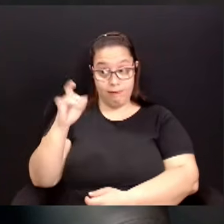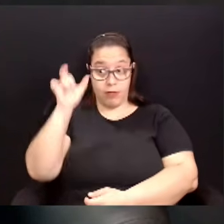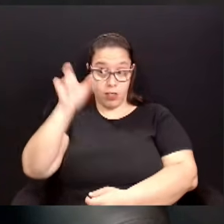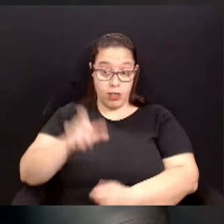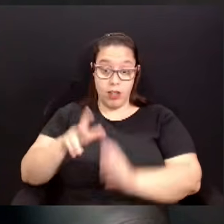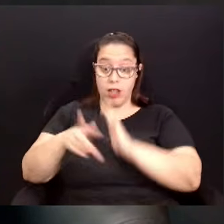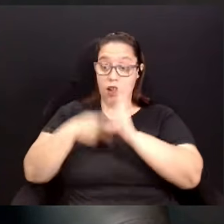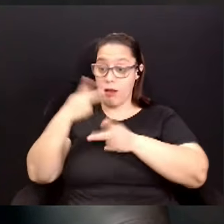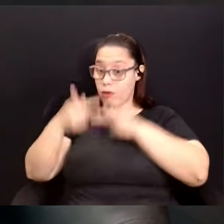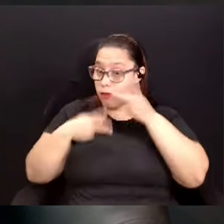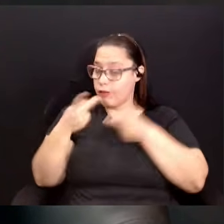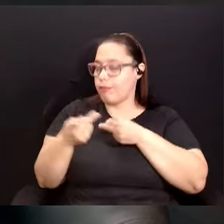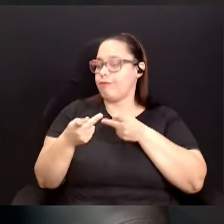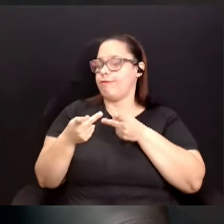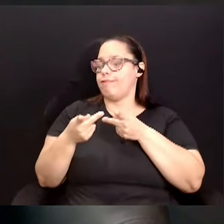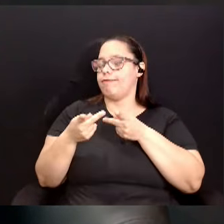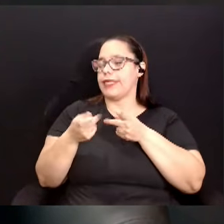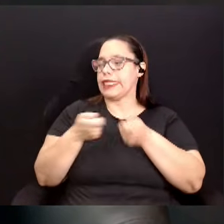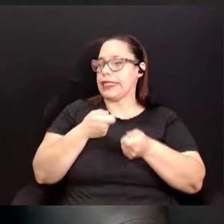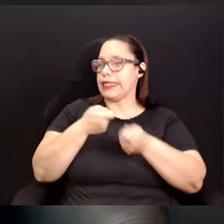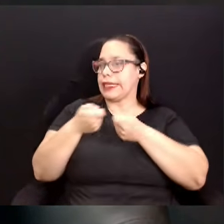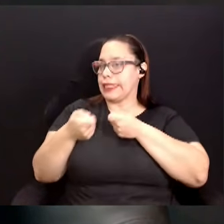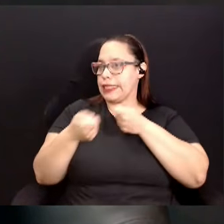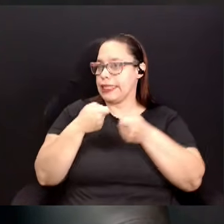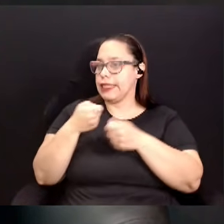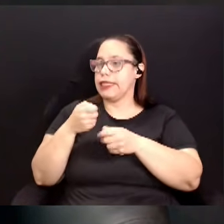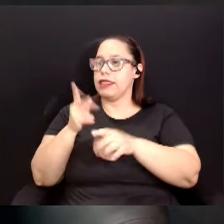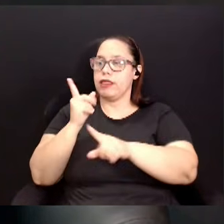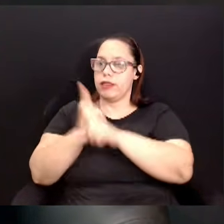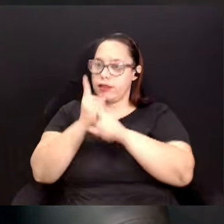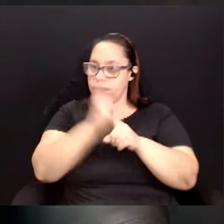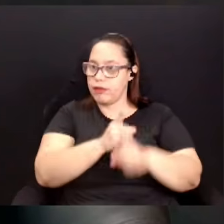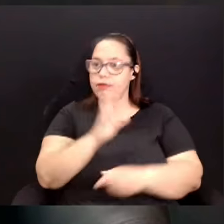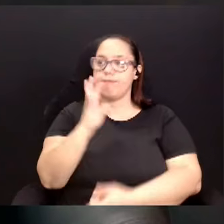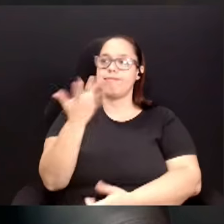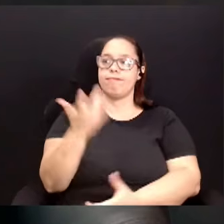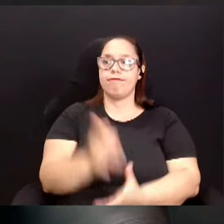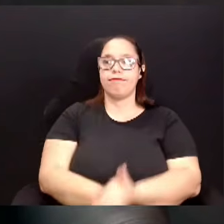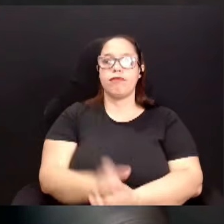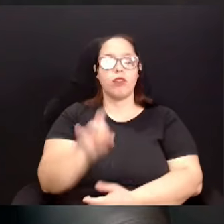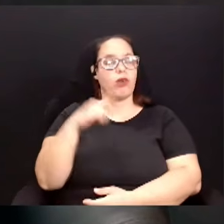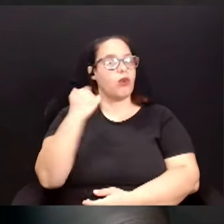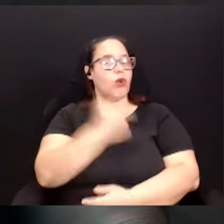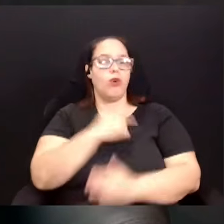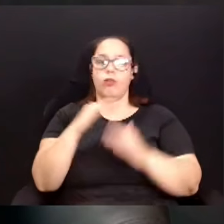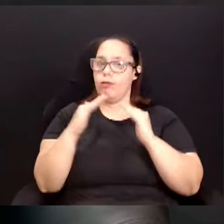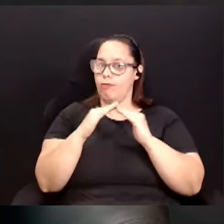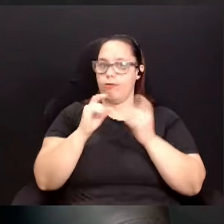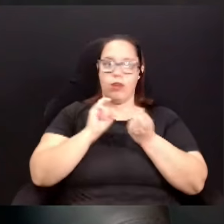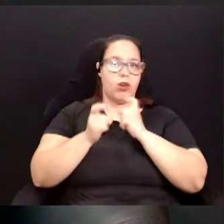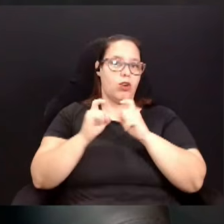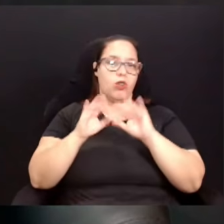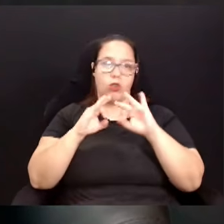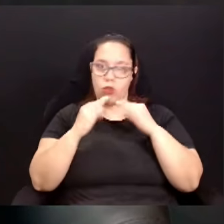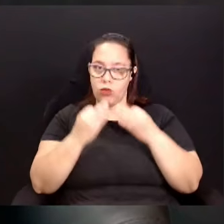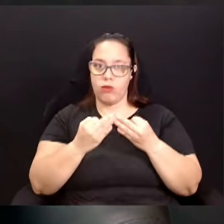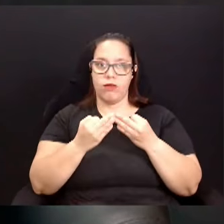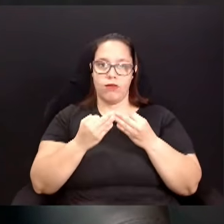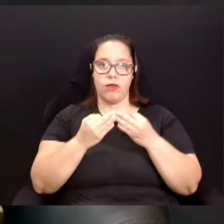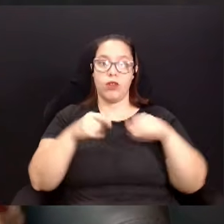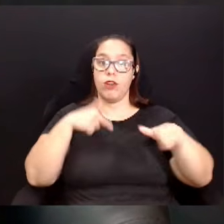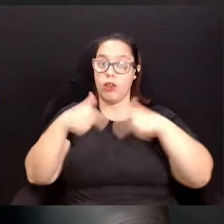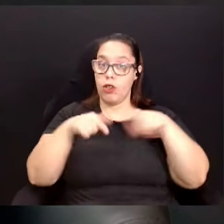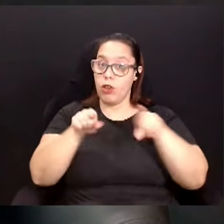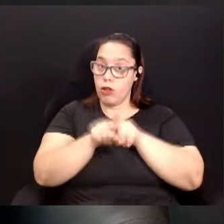quando a gente lidar, né, encontrar, porque vai acontecer, não é só na nossa casa, na reunião de família, vai acontecer no trabalho também, com